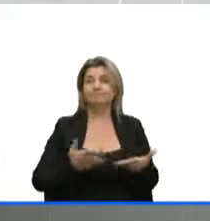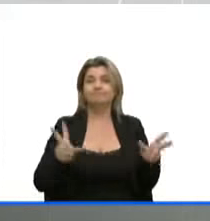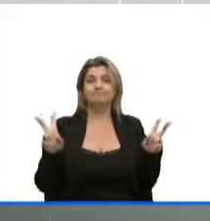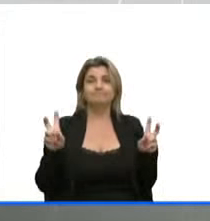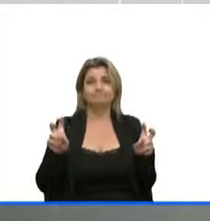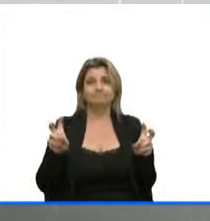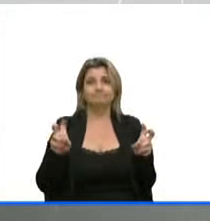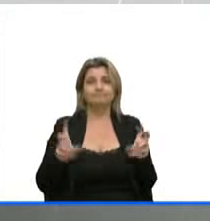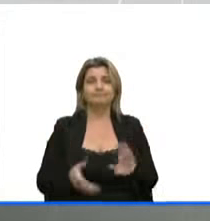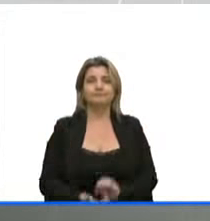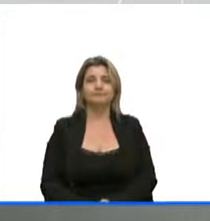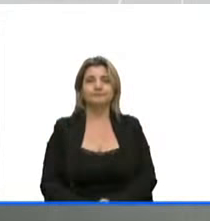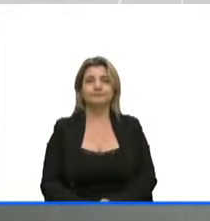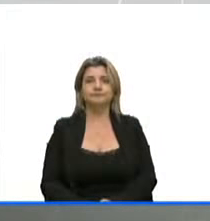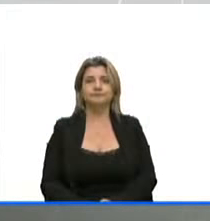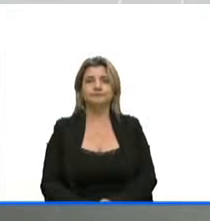questão.